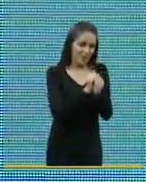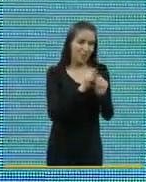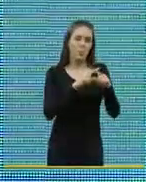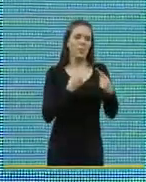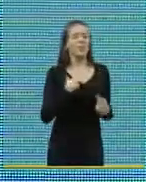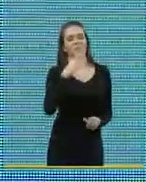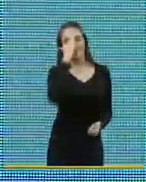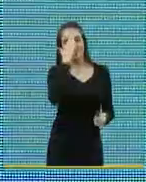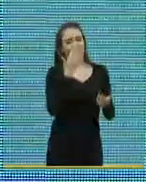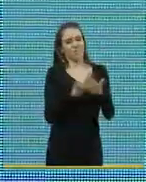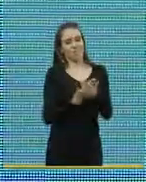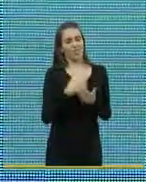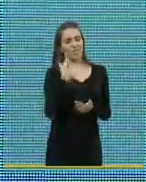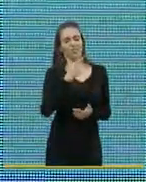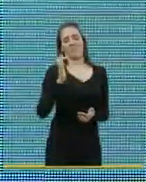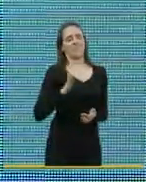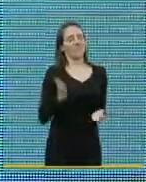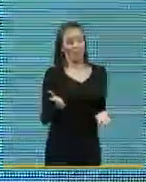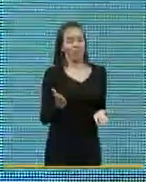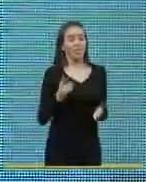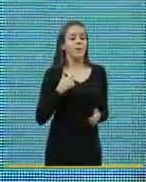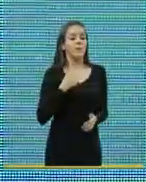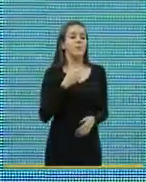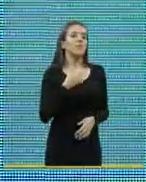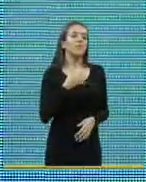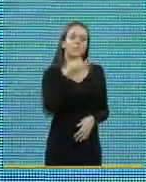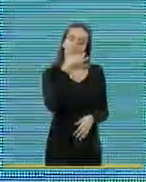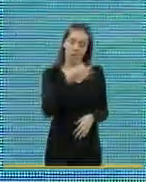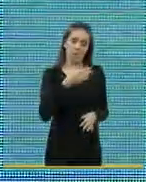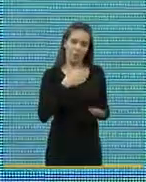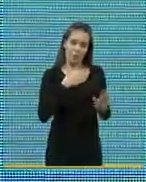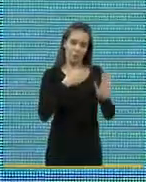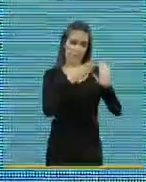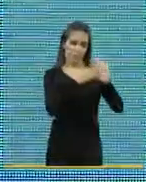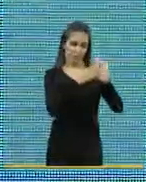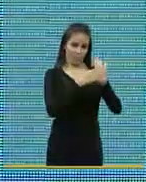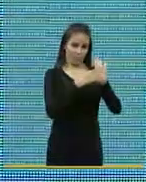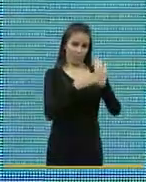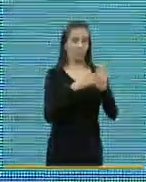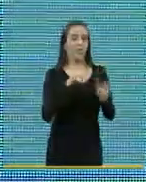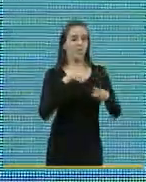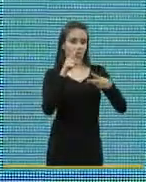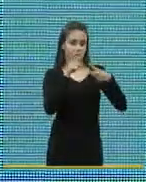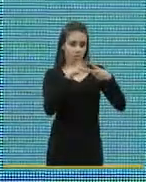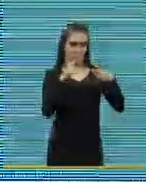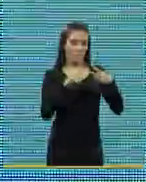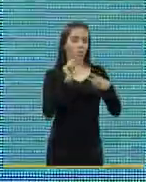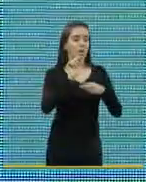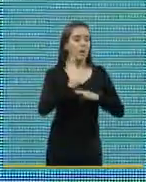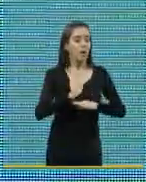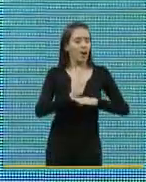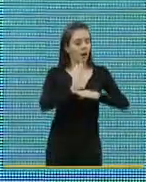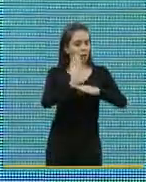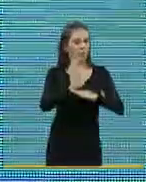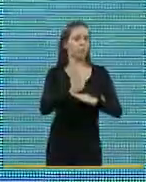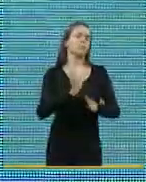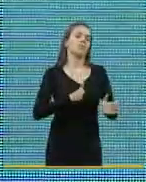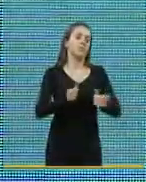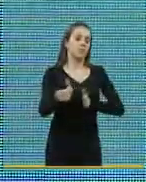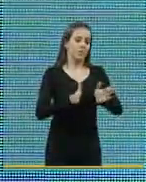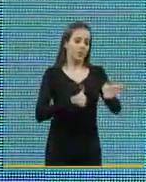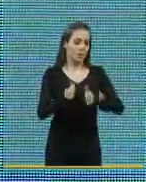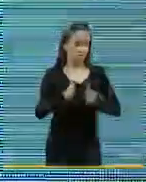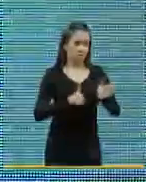creio que seremos capazes de fazer qual é a proposta a idéia aqui é que você use duas ferramentas facilitar o acesso de